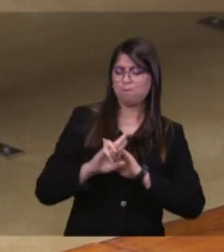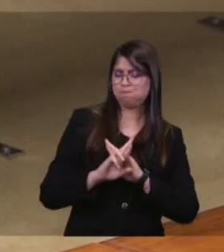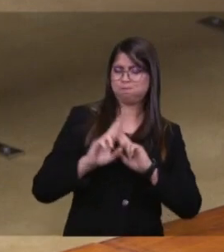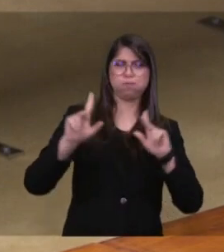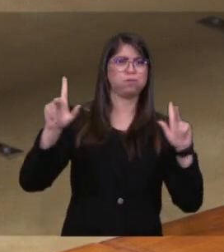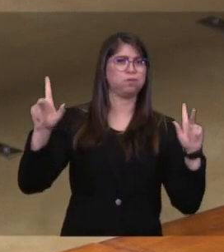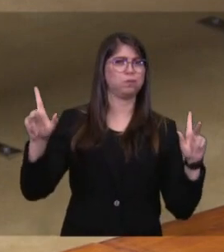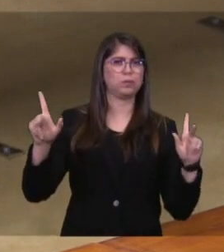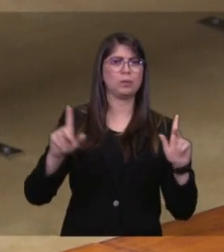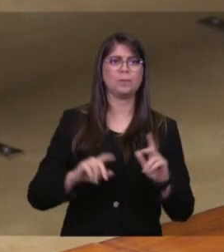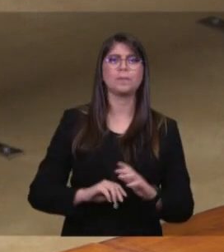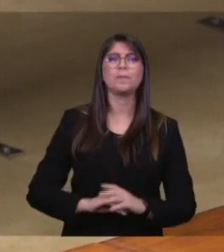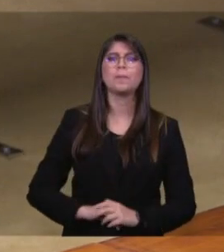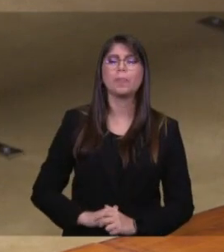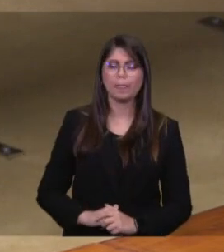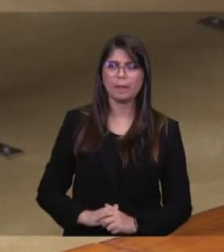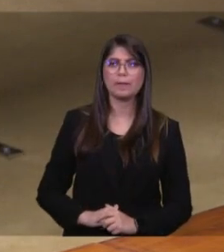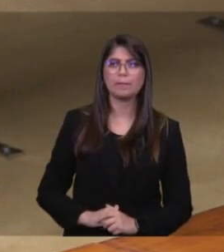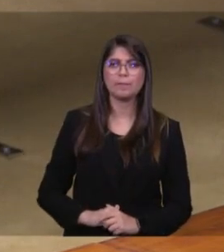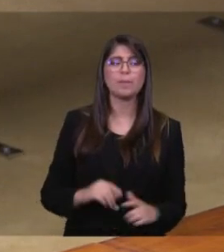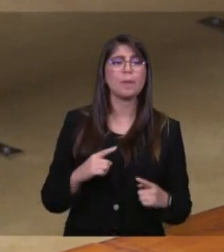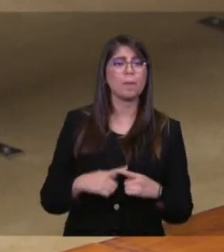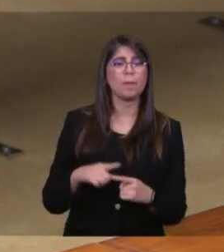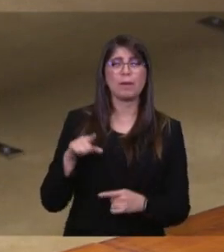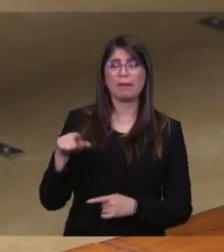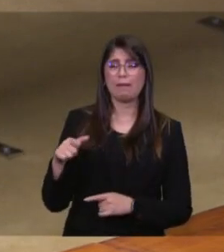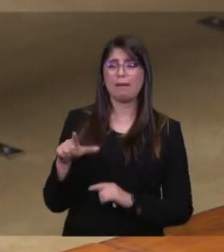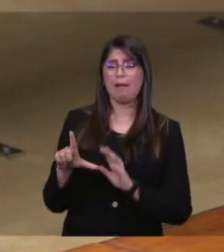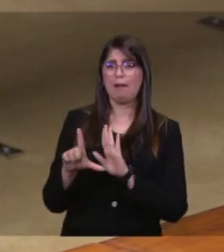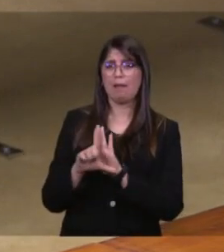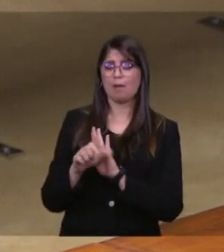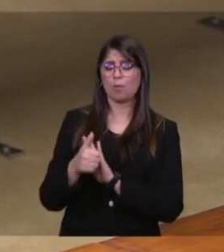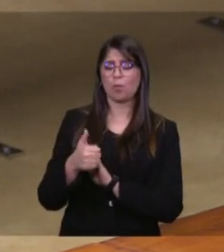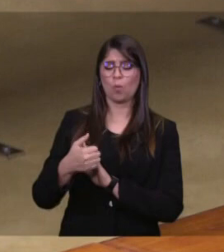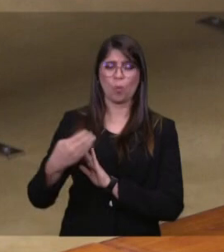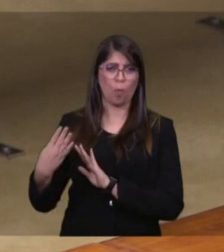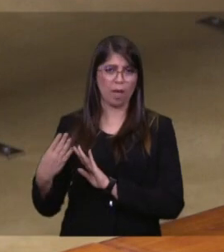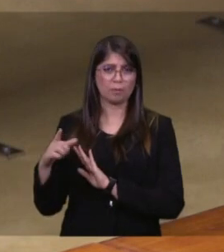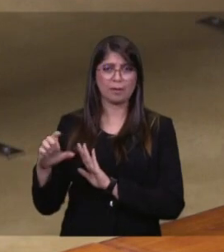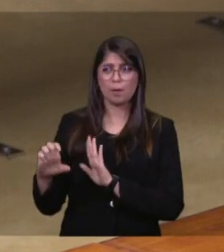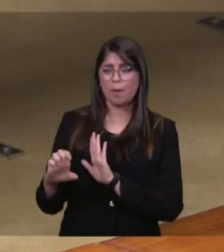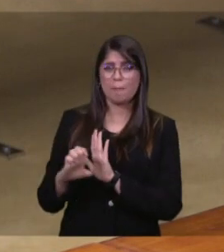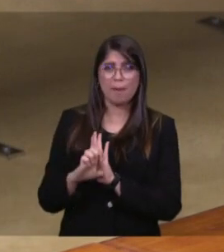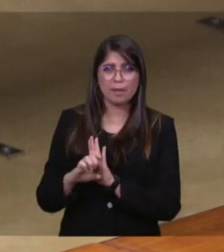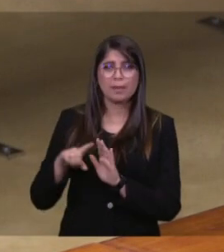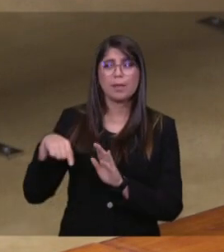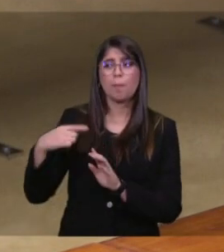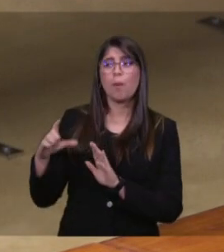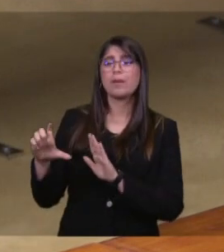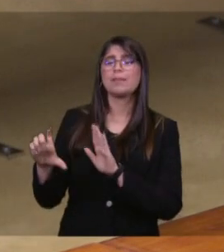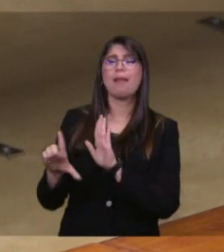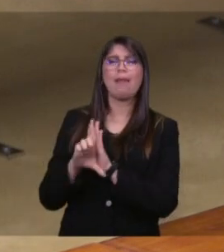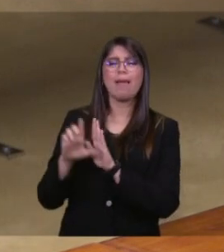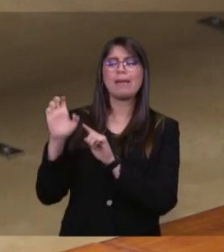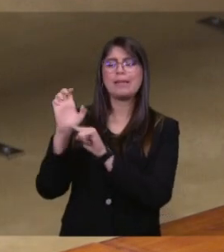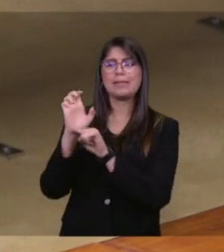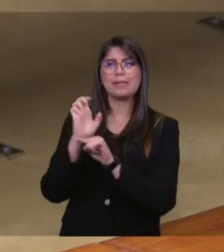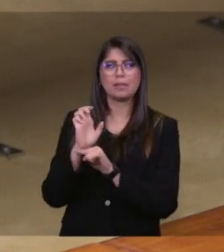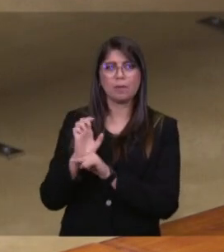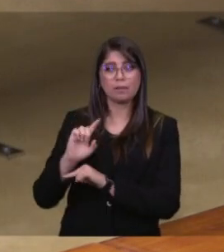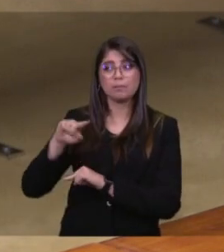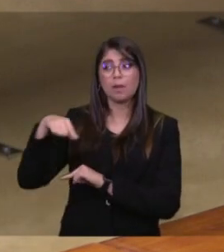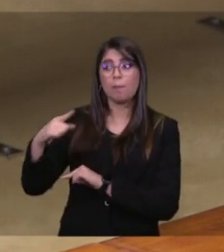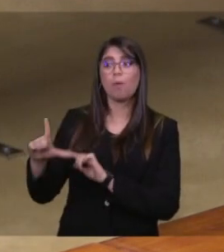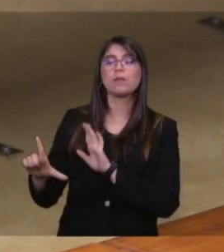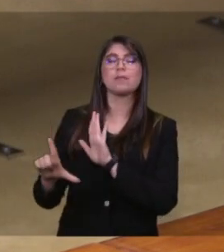diferente dessa. Nós estávamos ali diante de uma emenda que se seguiu de leis estaduais, que logo em seguida se seguiu da